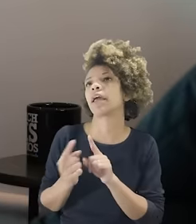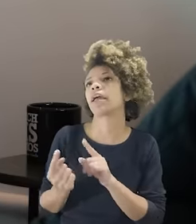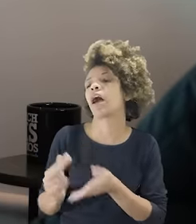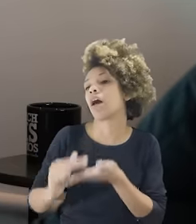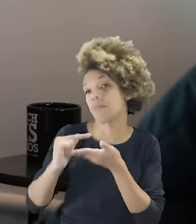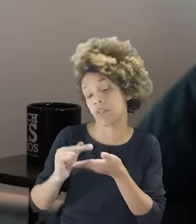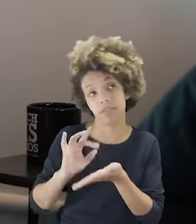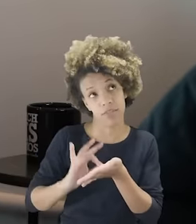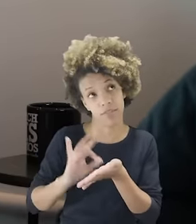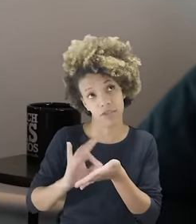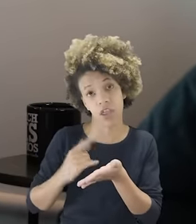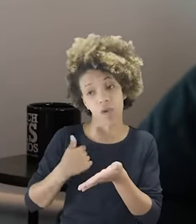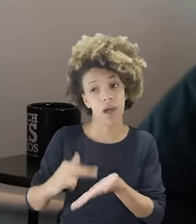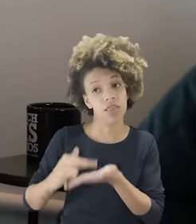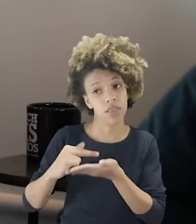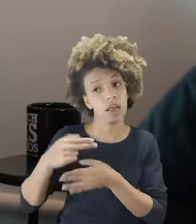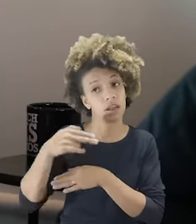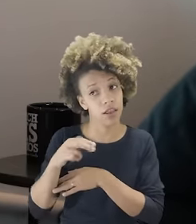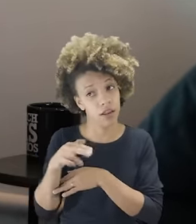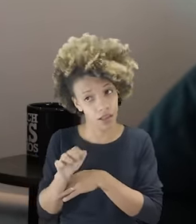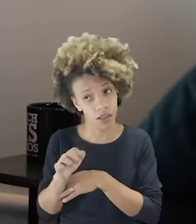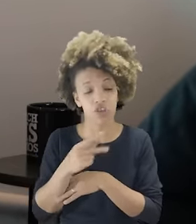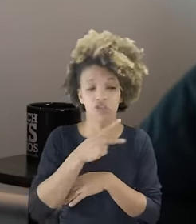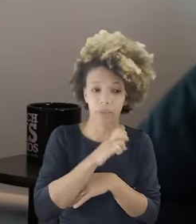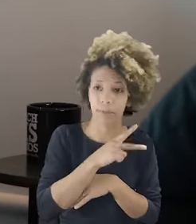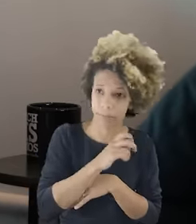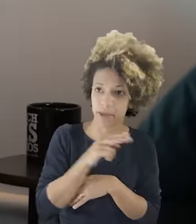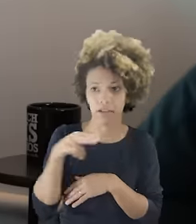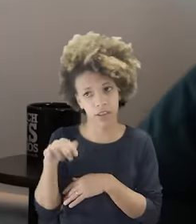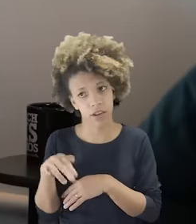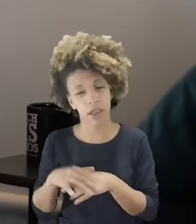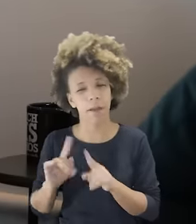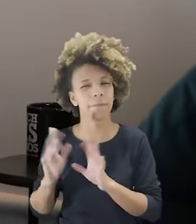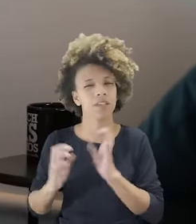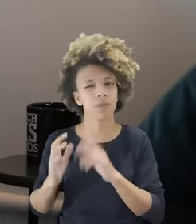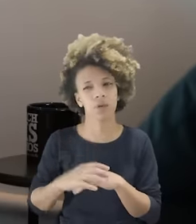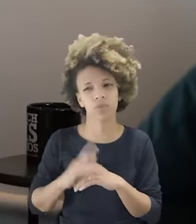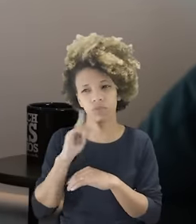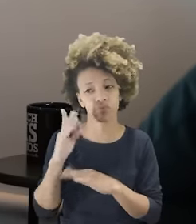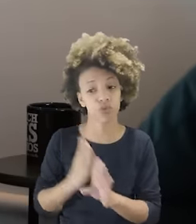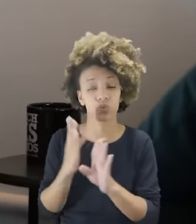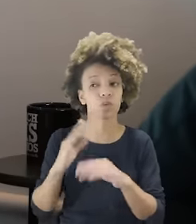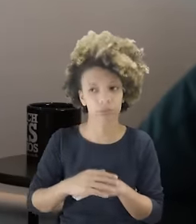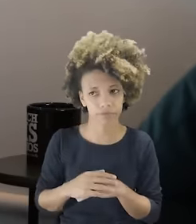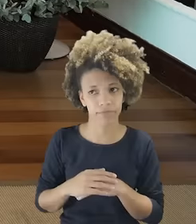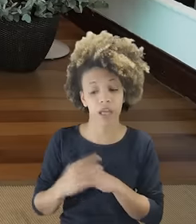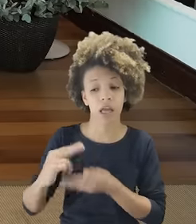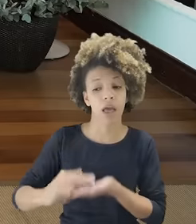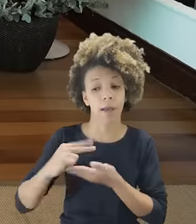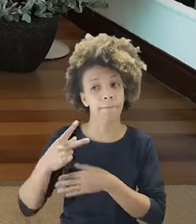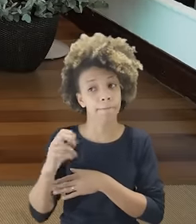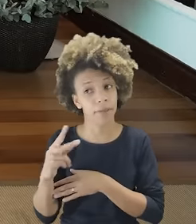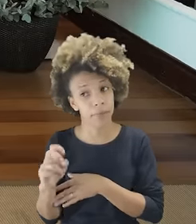na verdade eu atendi a neném só que acabou que a gente brigou chegou um dia descobri que eu tava atendendo